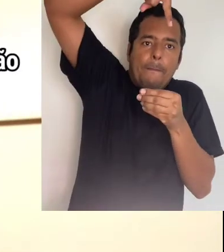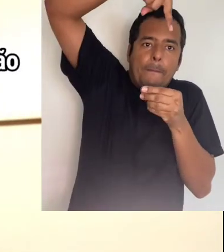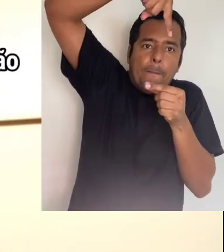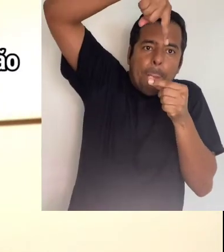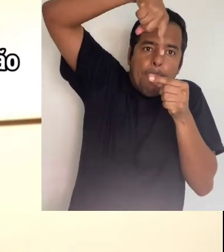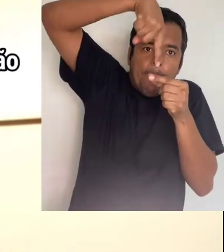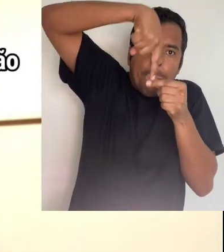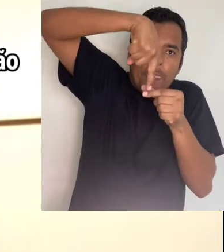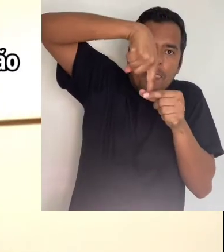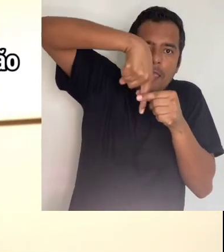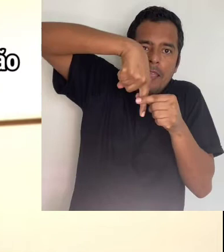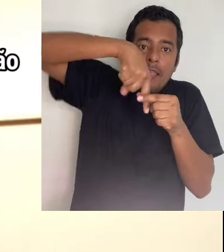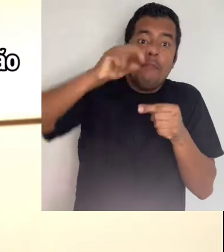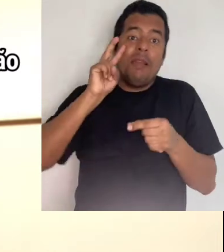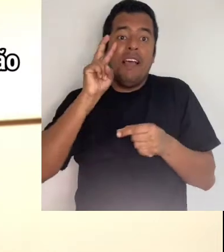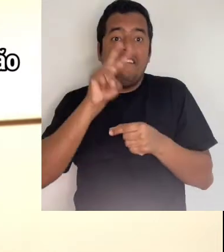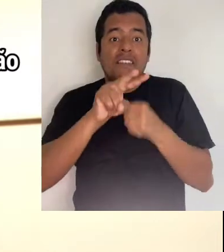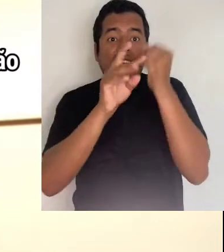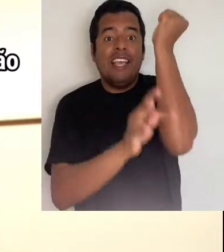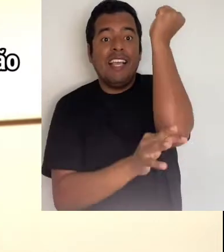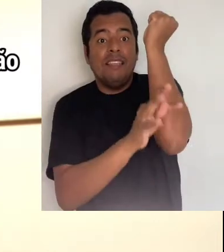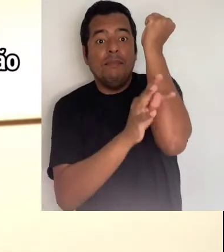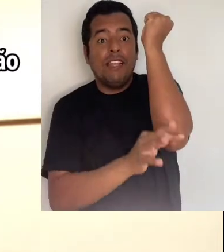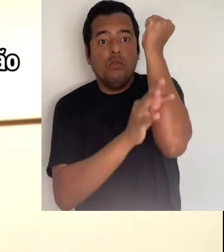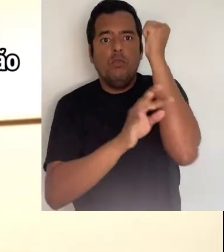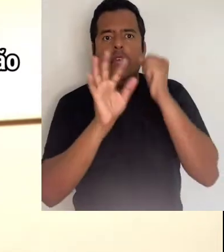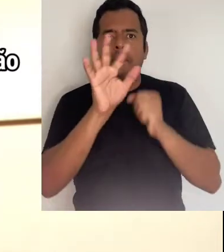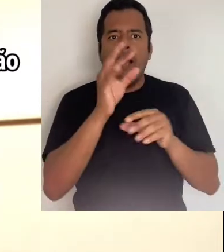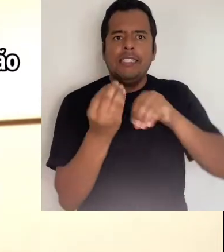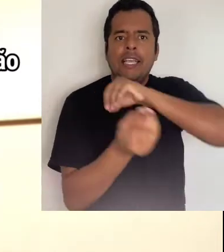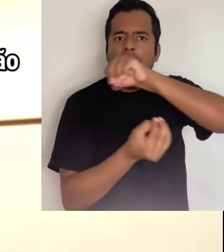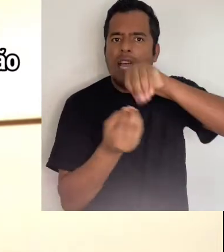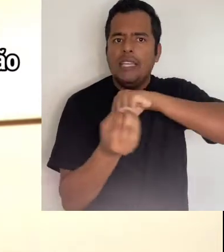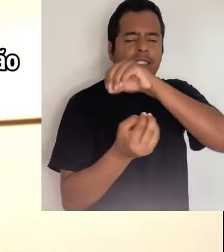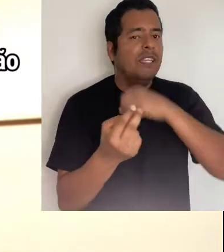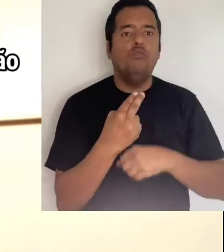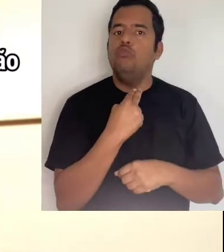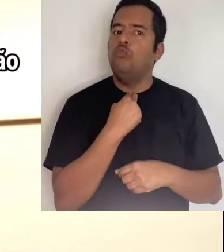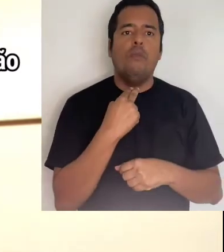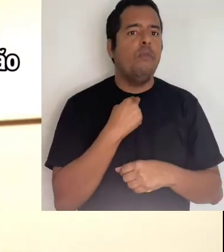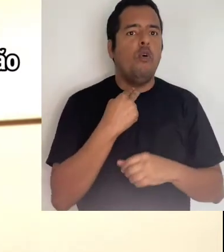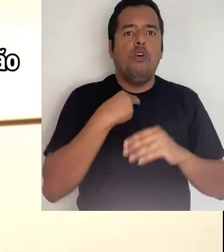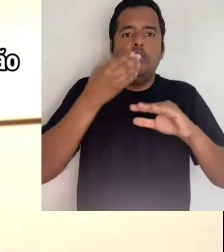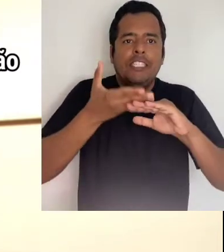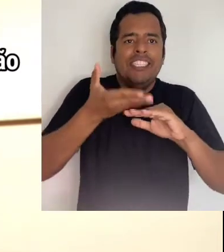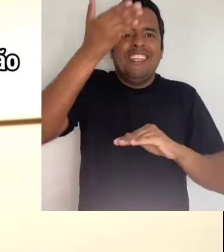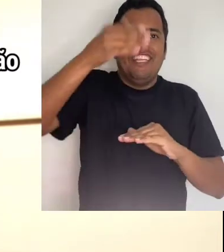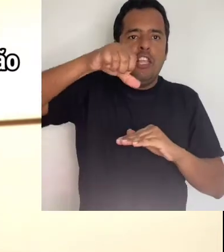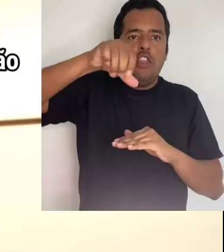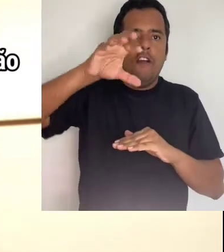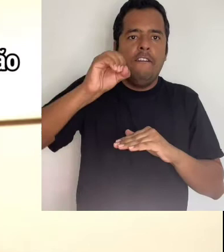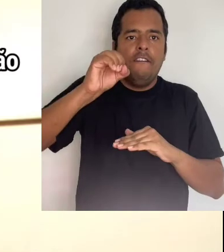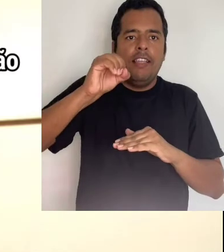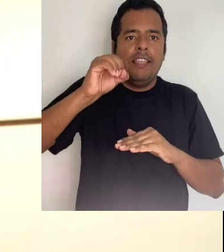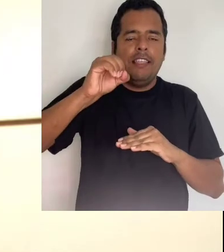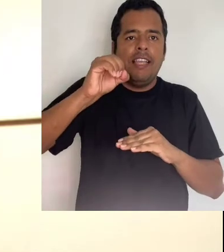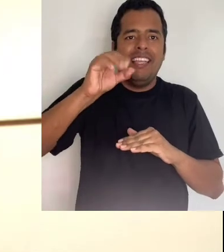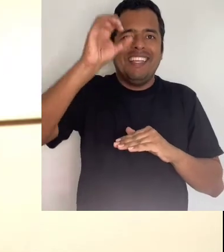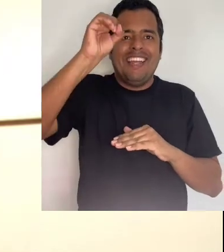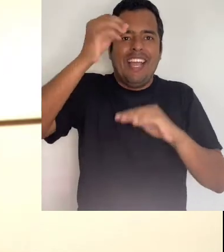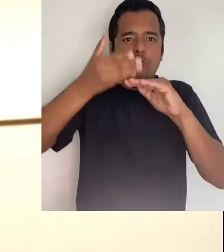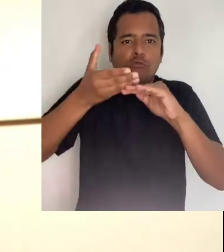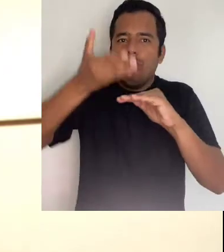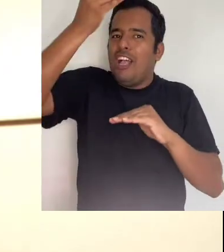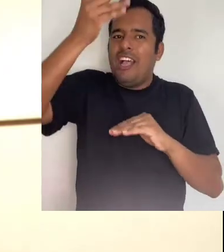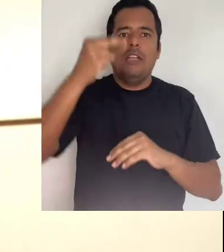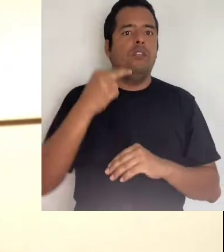justamente para que eu possa estar medindo a temperatura. É importante lembrar que essa reação ela não pode passar de